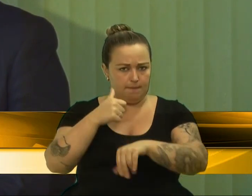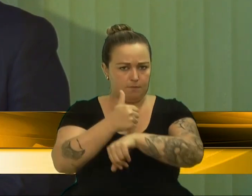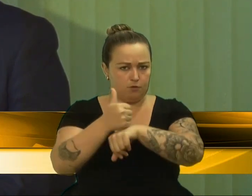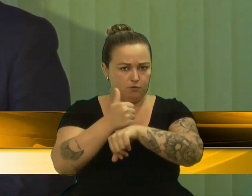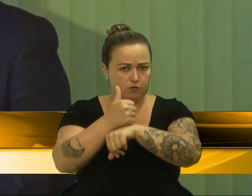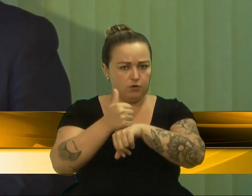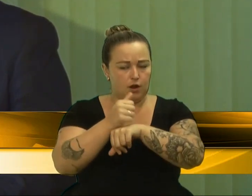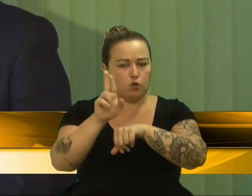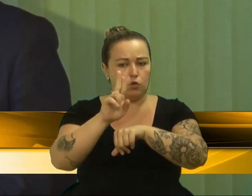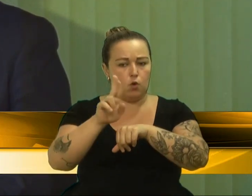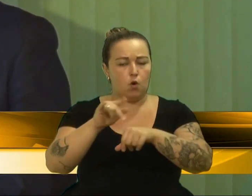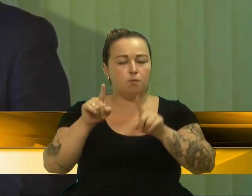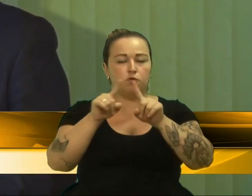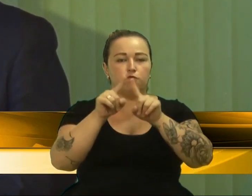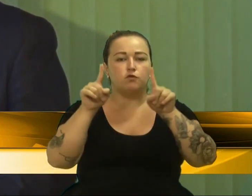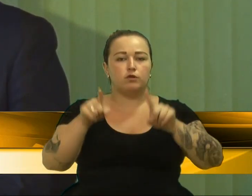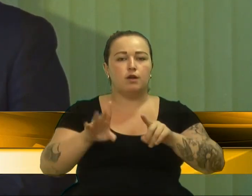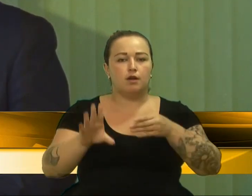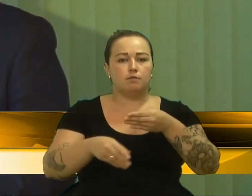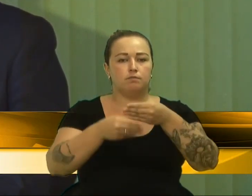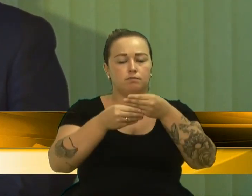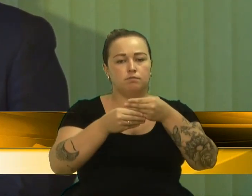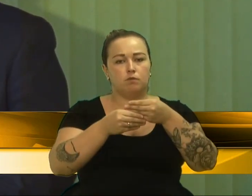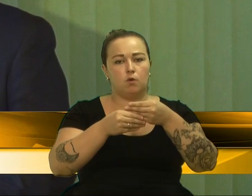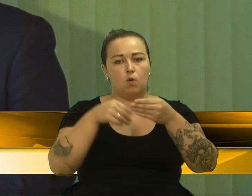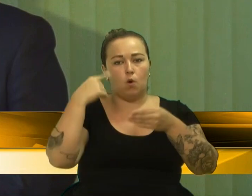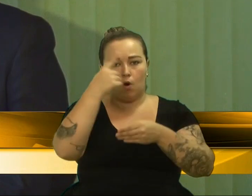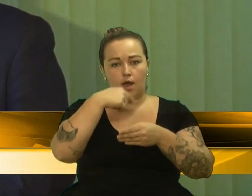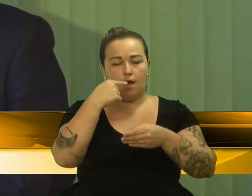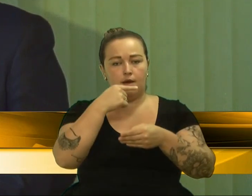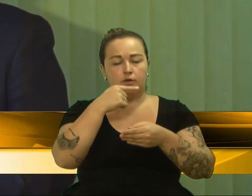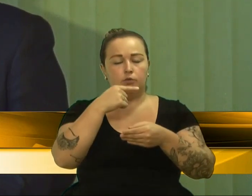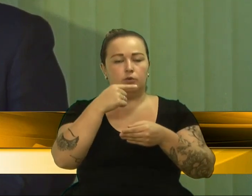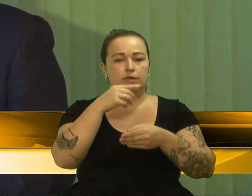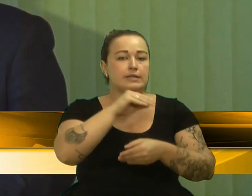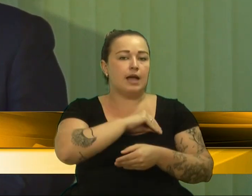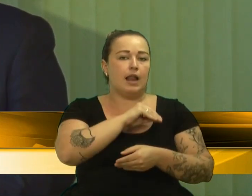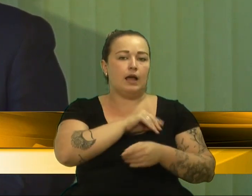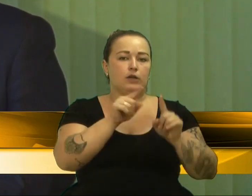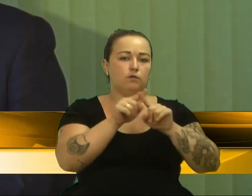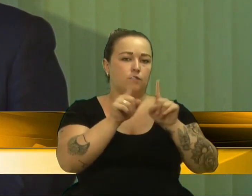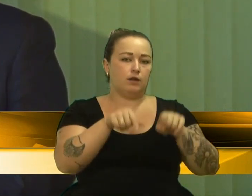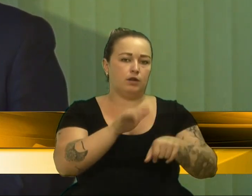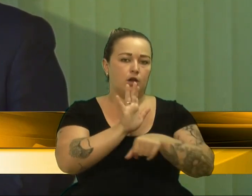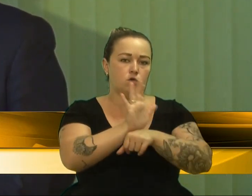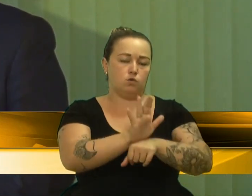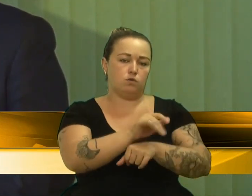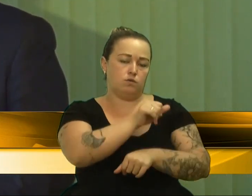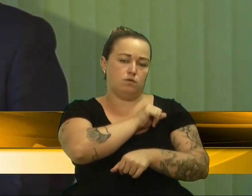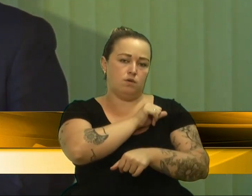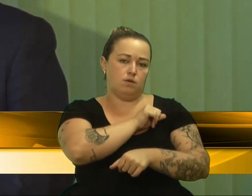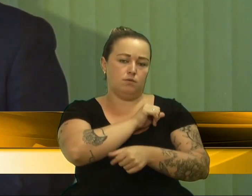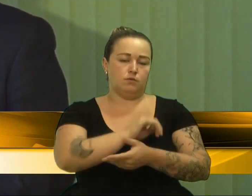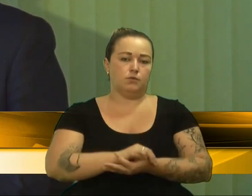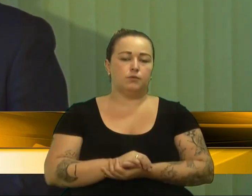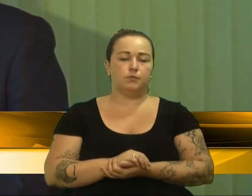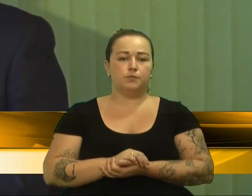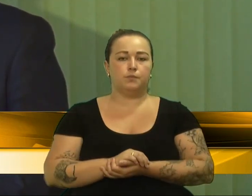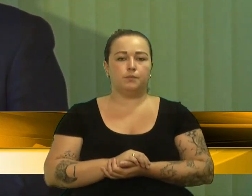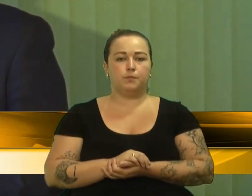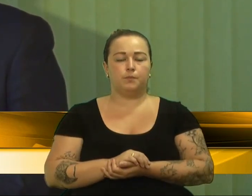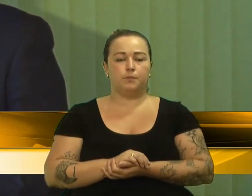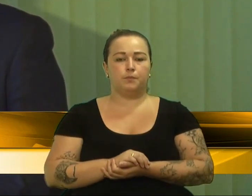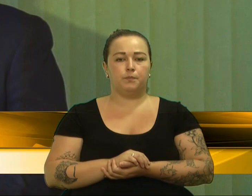lista nominal, cargos ocupados, remuneração e carga horária, se houver. Em Caxias do Sul, 20 de janeiro de 2020, 145 anos de colonização